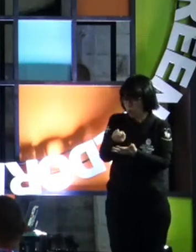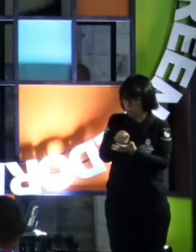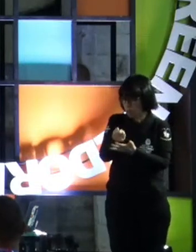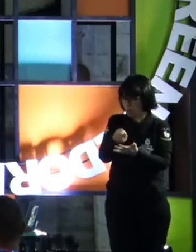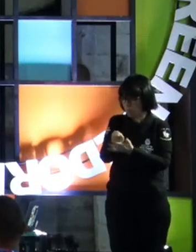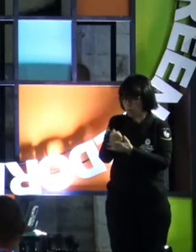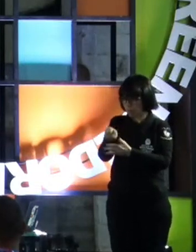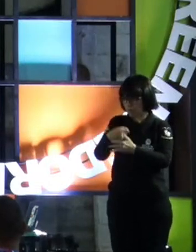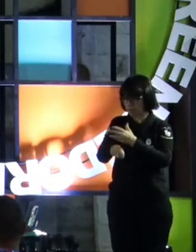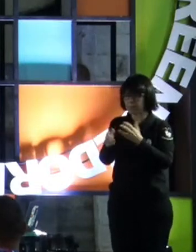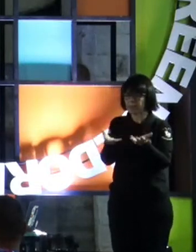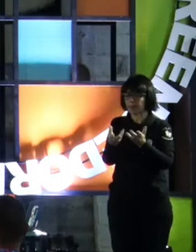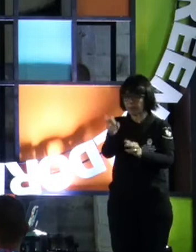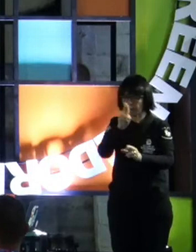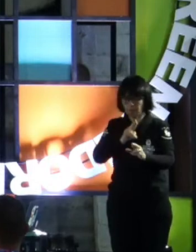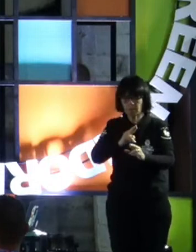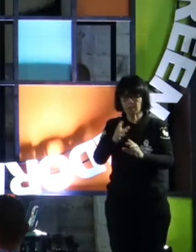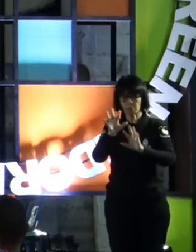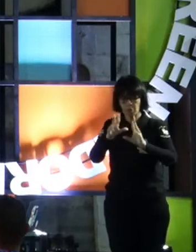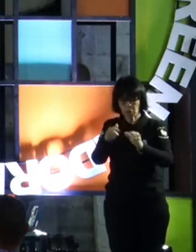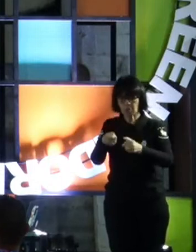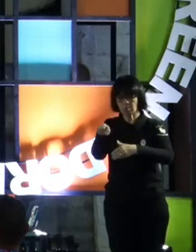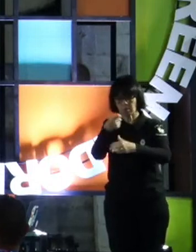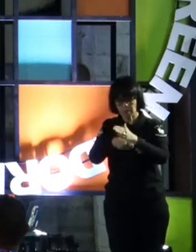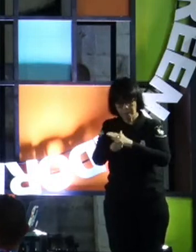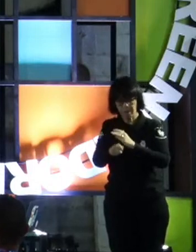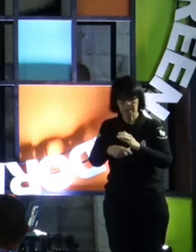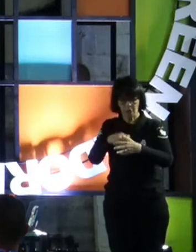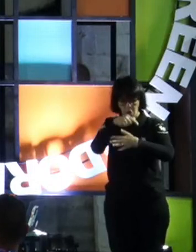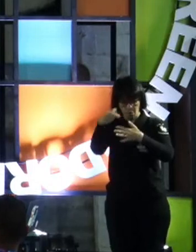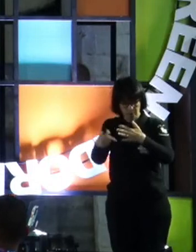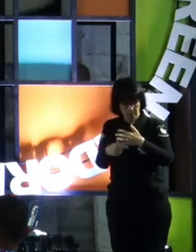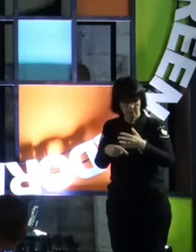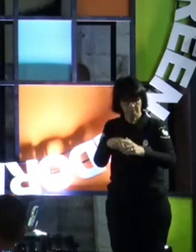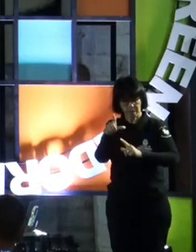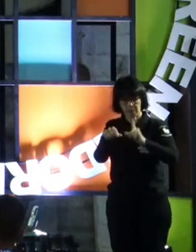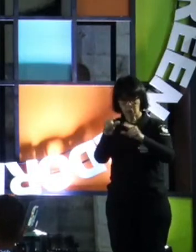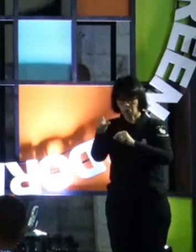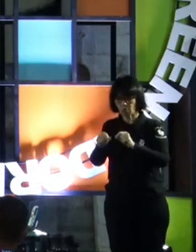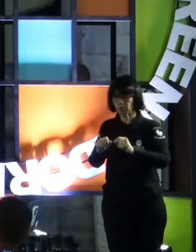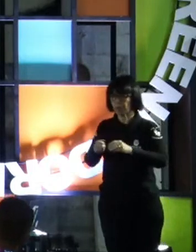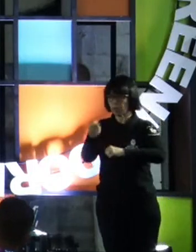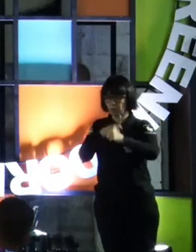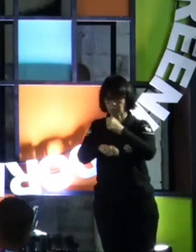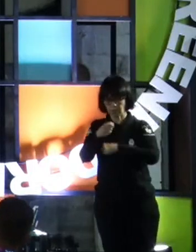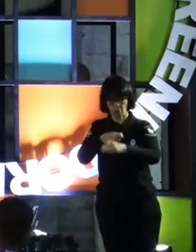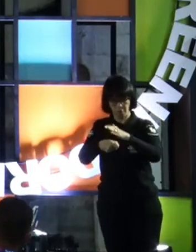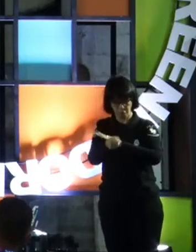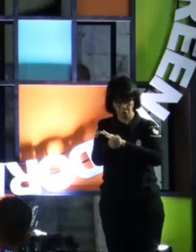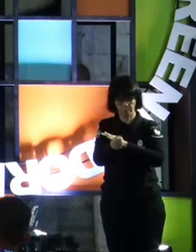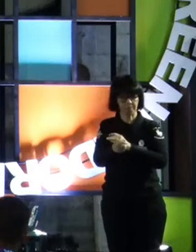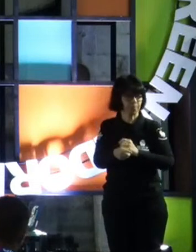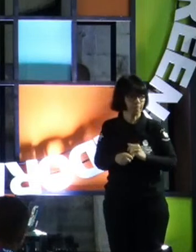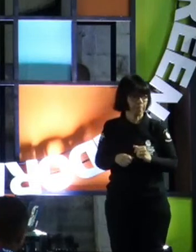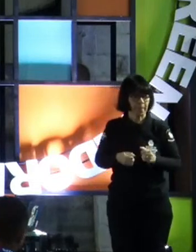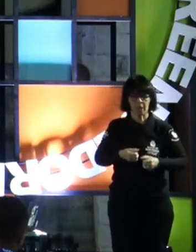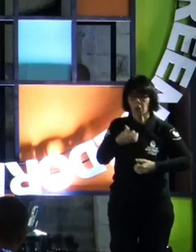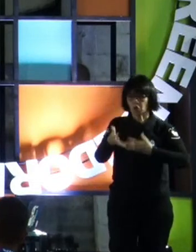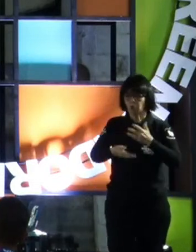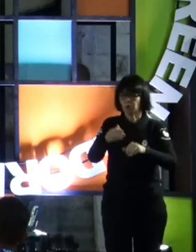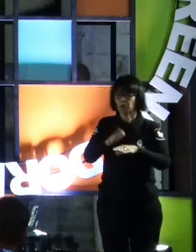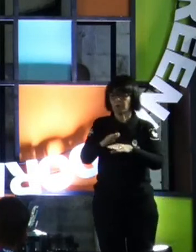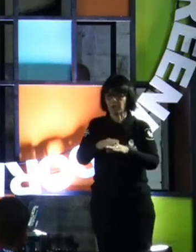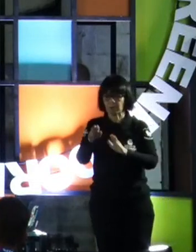desse investimento que foi feito. Então, tem uma série de critérios para selecionar os negócios que serão investidos. Quando eu falo de uma agenda de